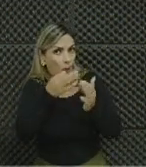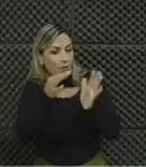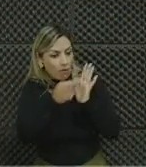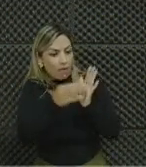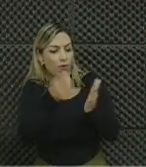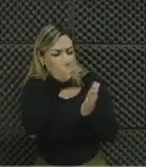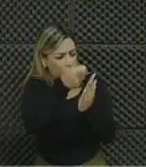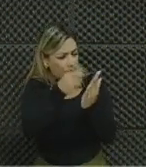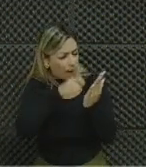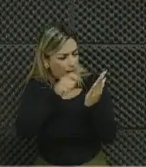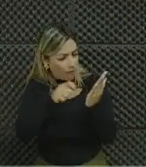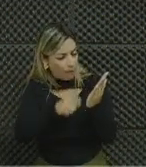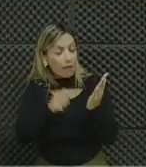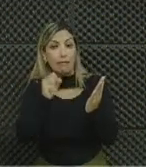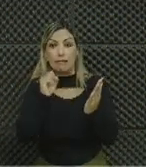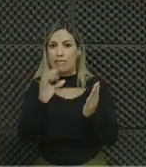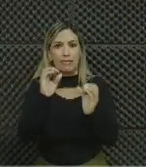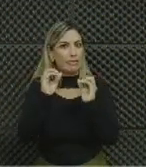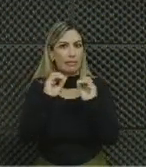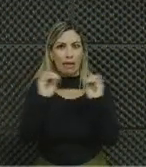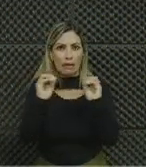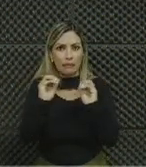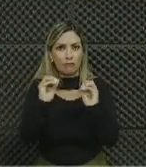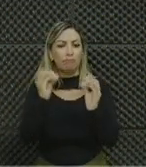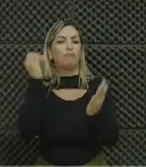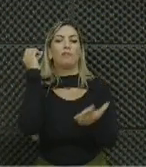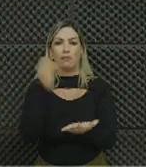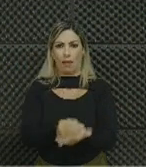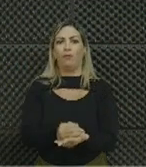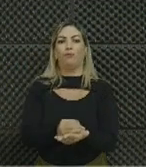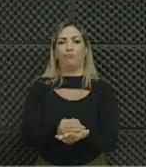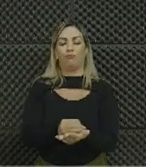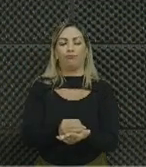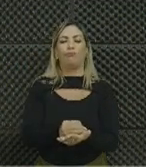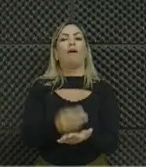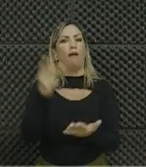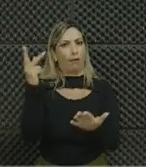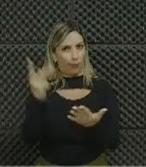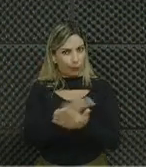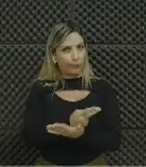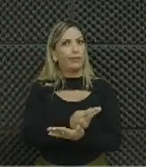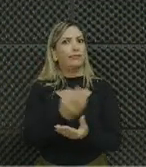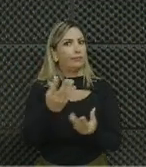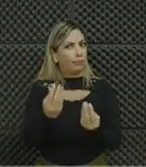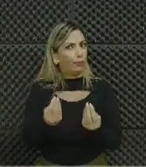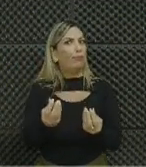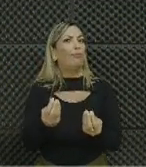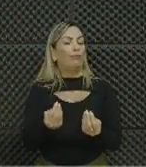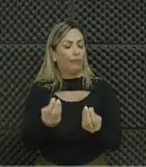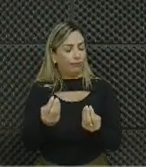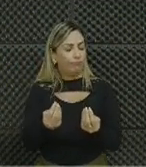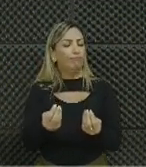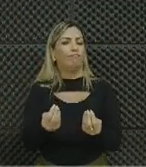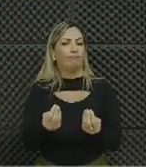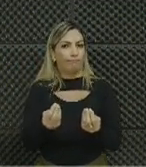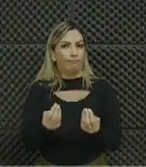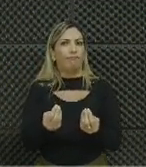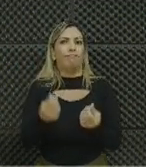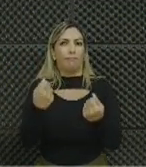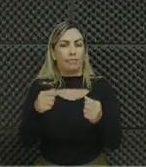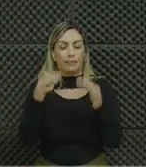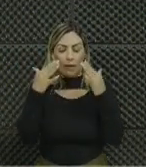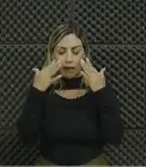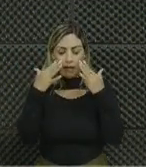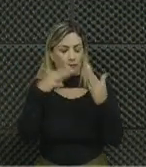argumentativo. E acontece, viu, gente? Acontece bastante. Nós precisamos o quê?